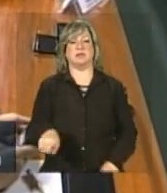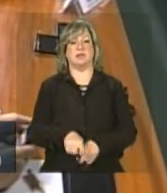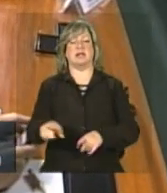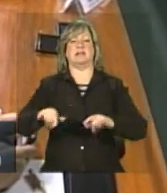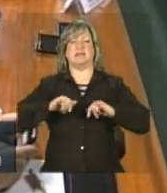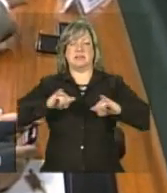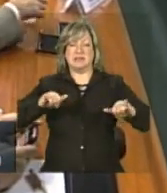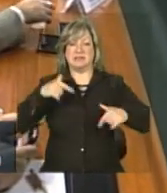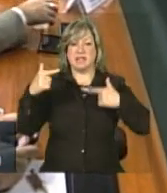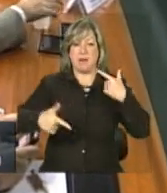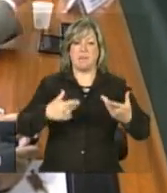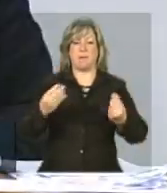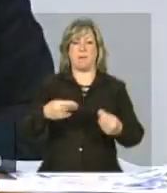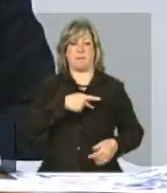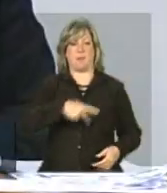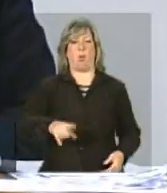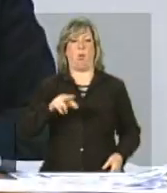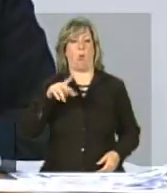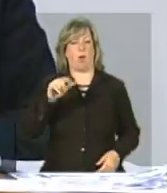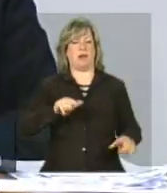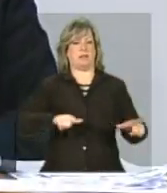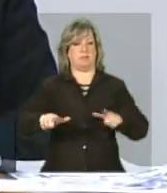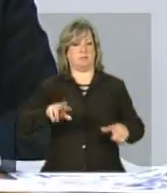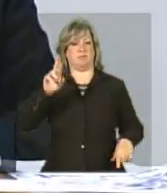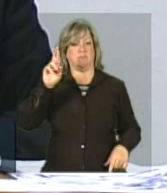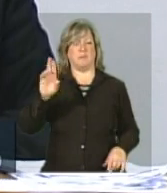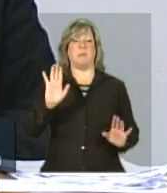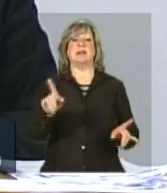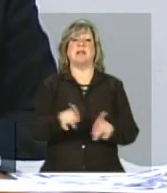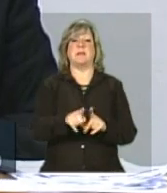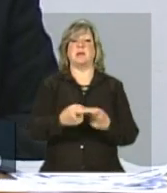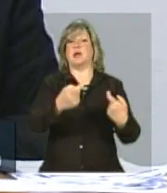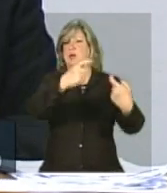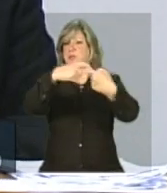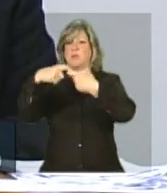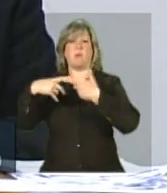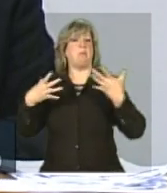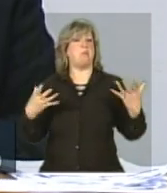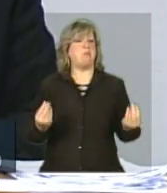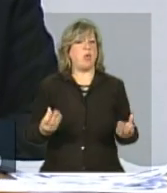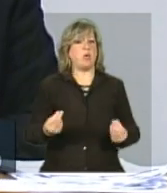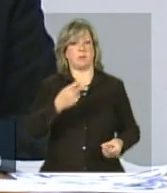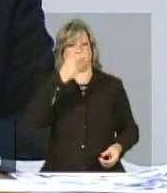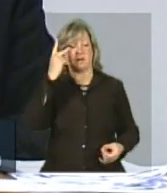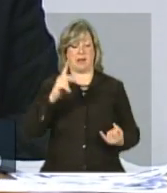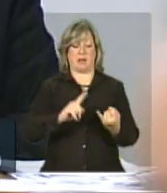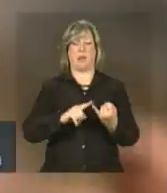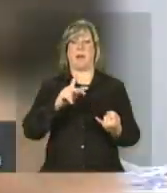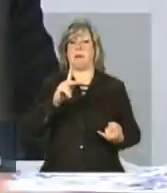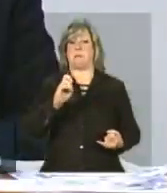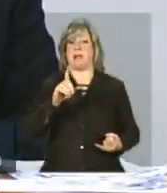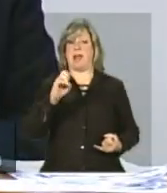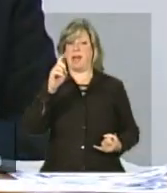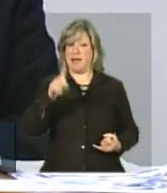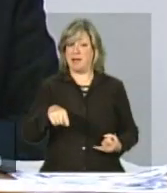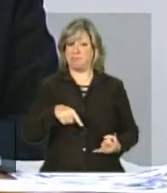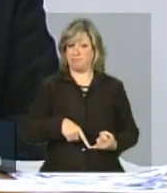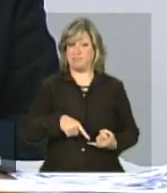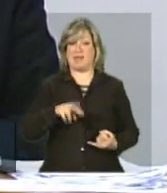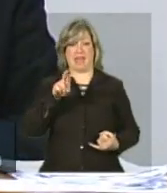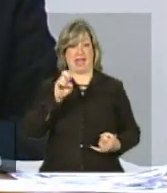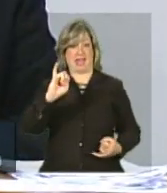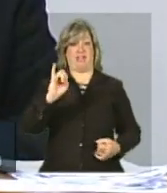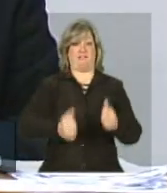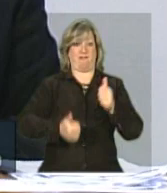presidente da República, pelo presidente Lula, mas que contou com a participação de muitas personalidades. Pelé, o nosso rei do futebol, que